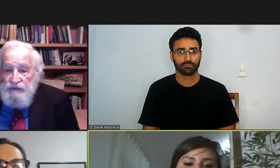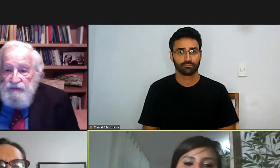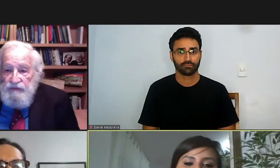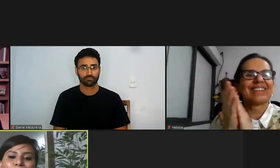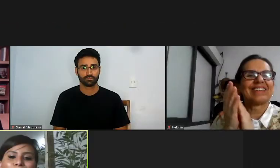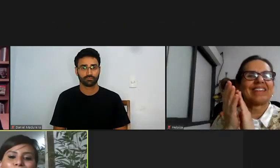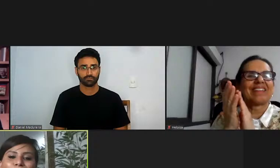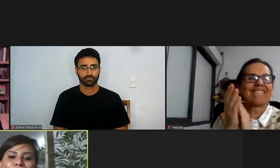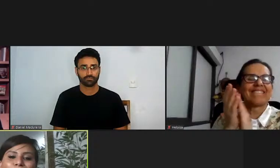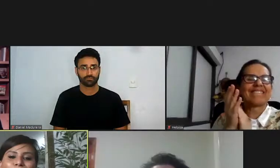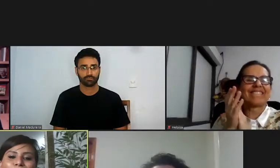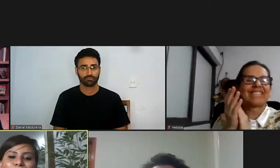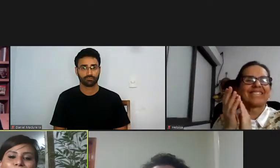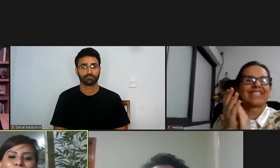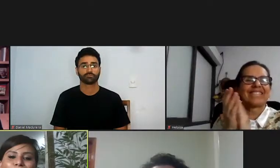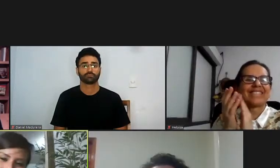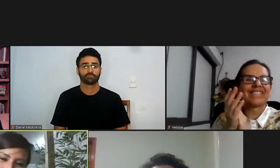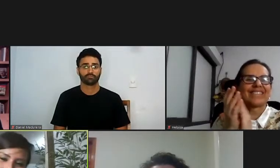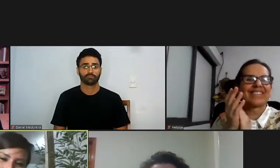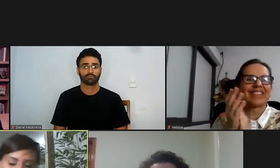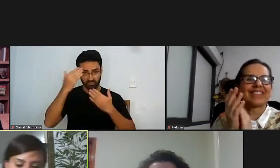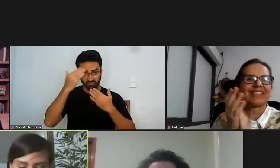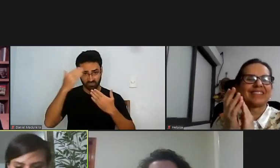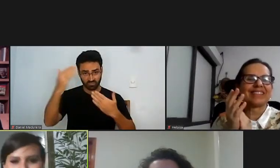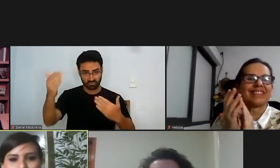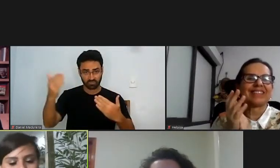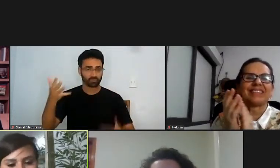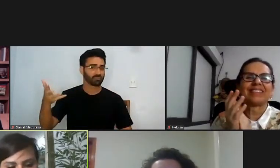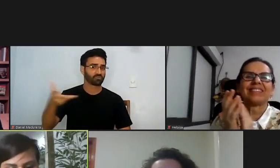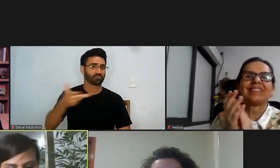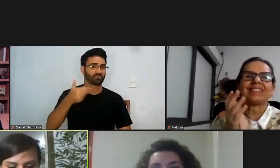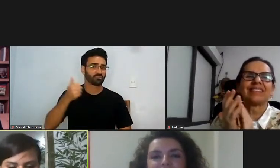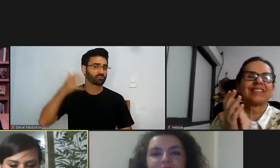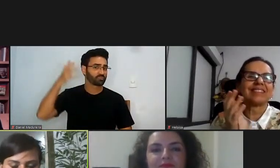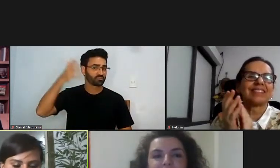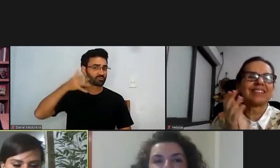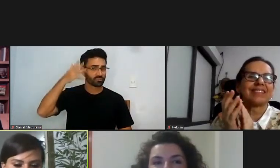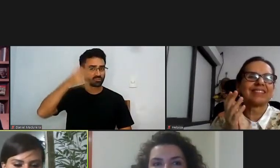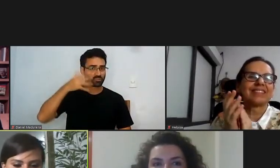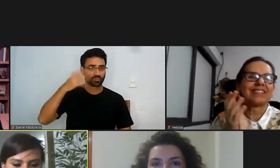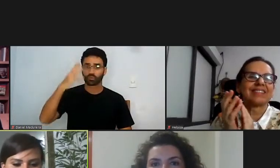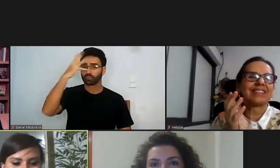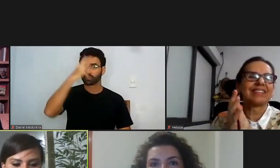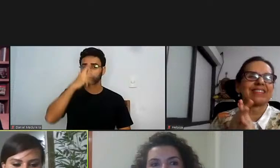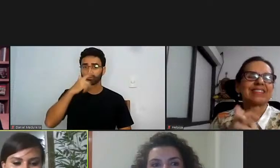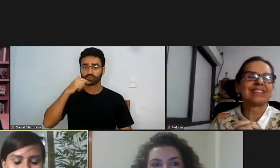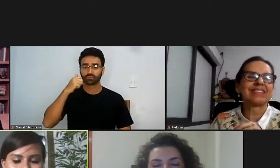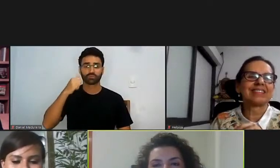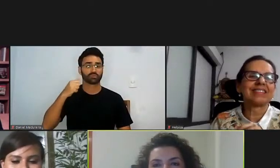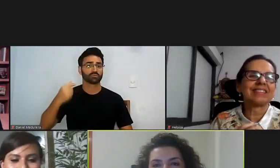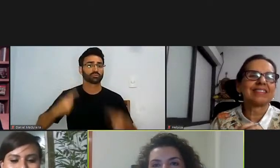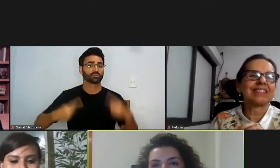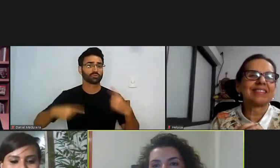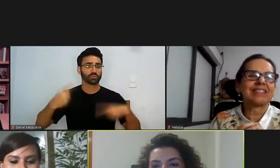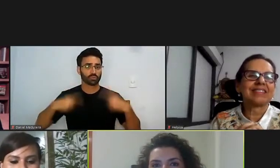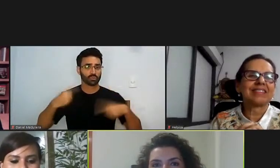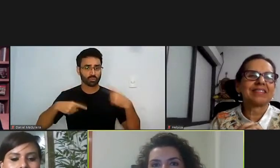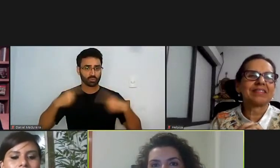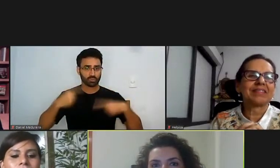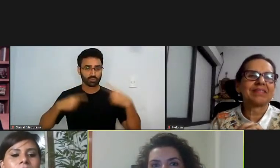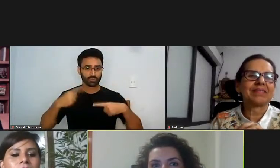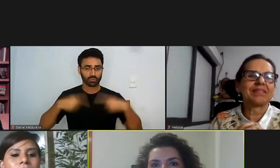Muito obrigada pelas belas palavras, por esse lindo discurso do professor Noam Chomsky.